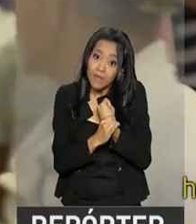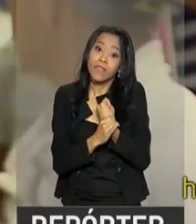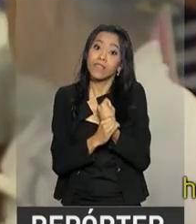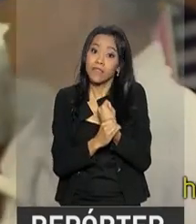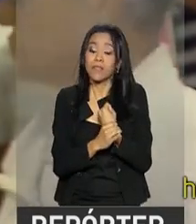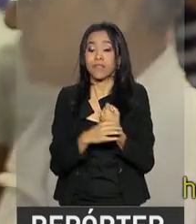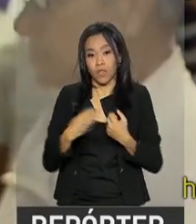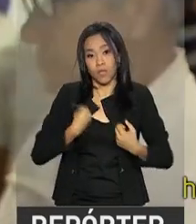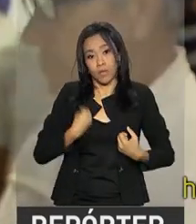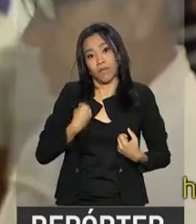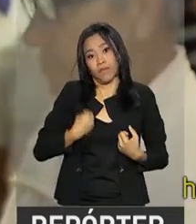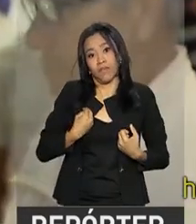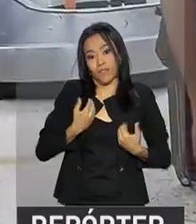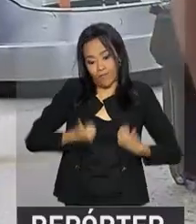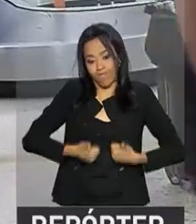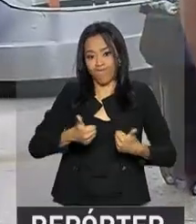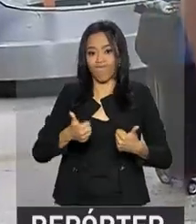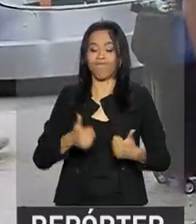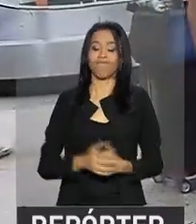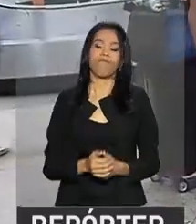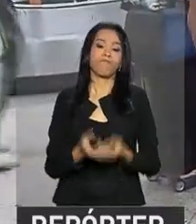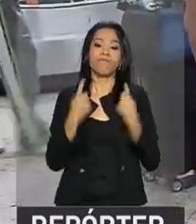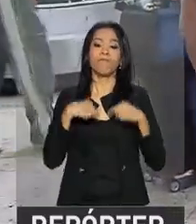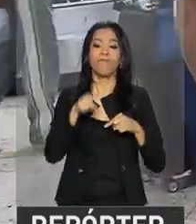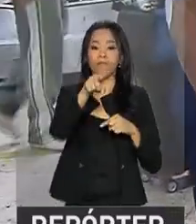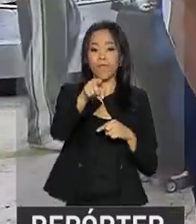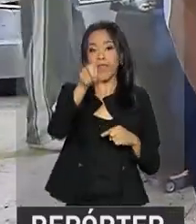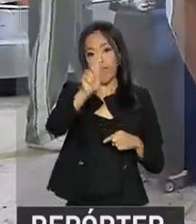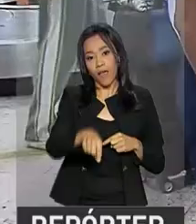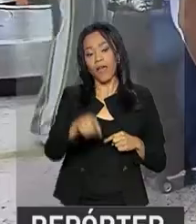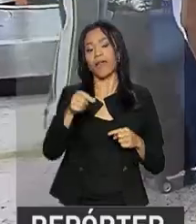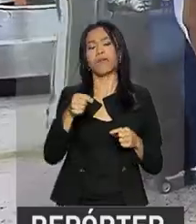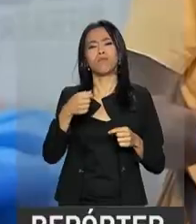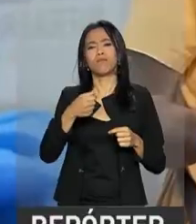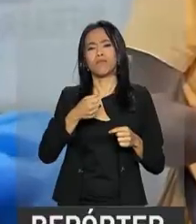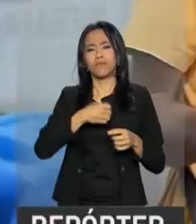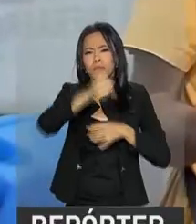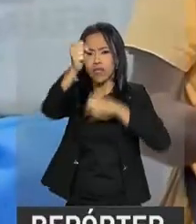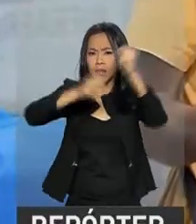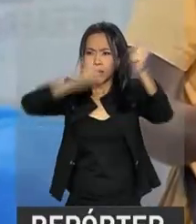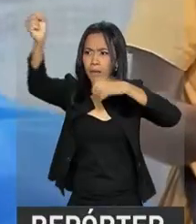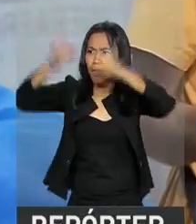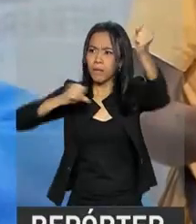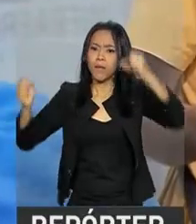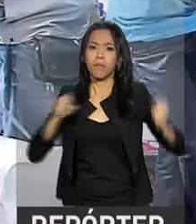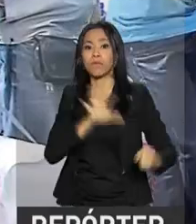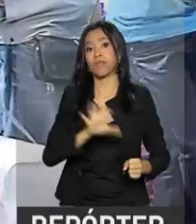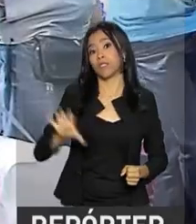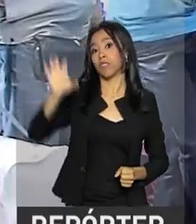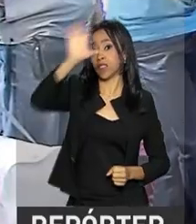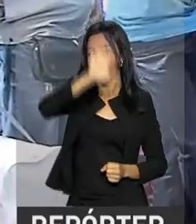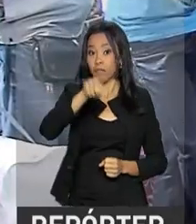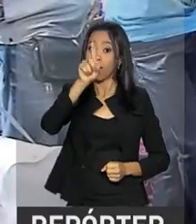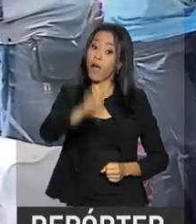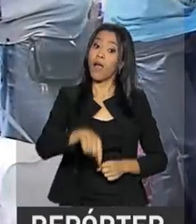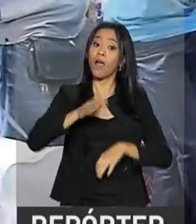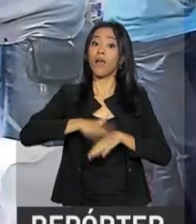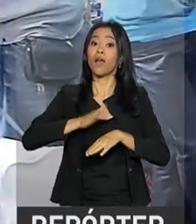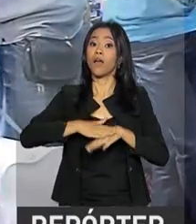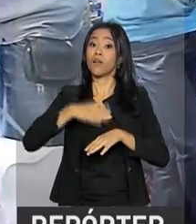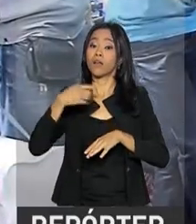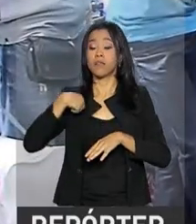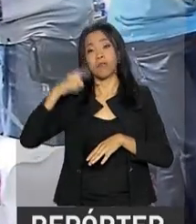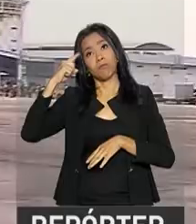en el ser humano a nivel mundial. Chamado de processo de interiorização, a transferência dos imigrantes foi a alternativa encontrada